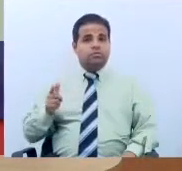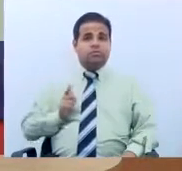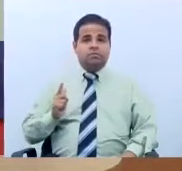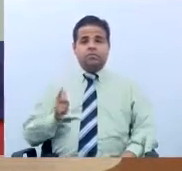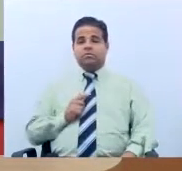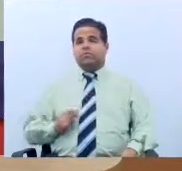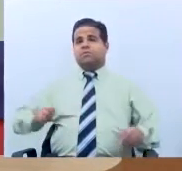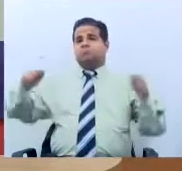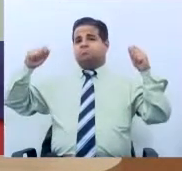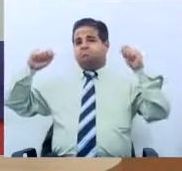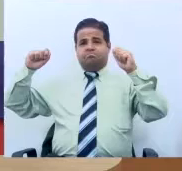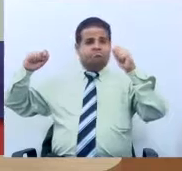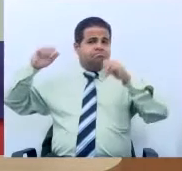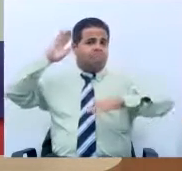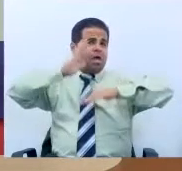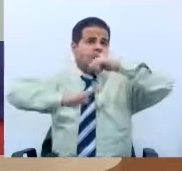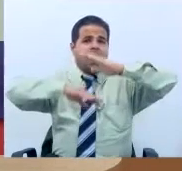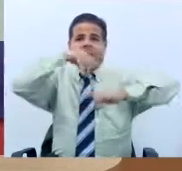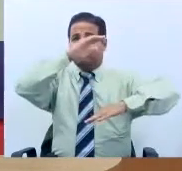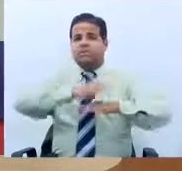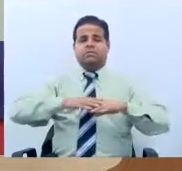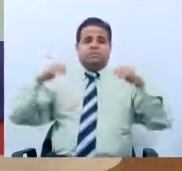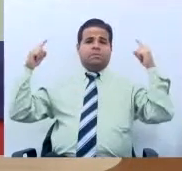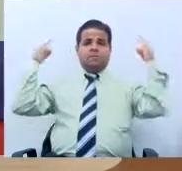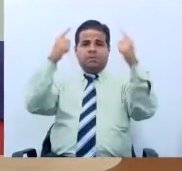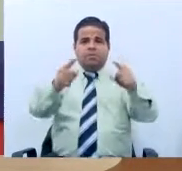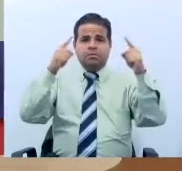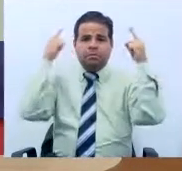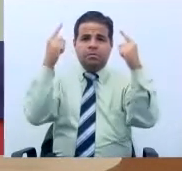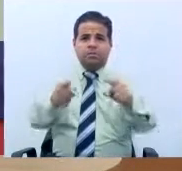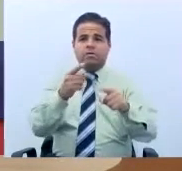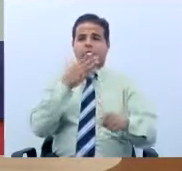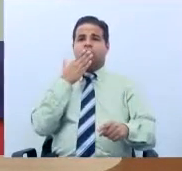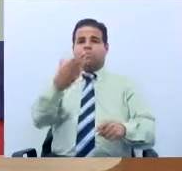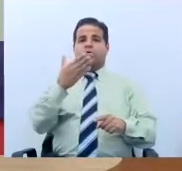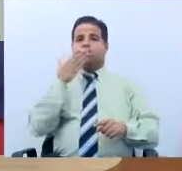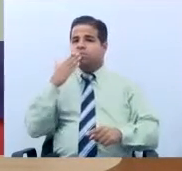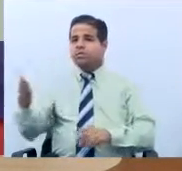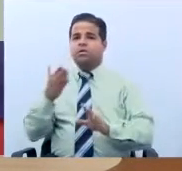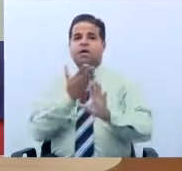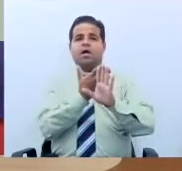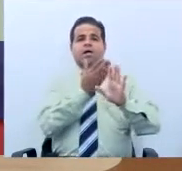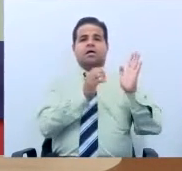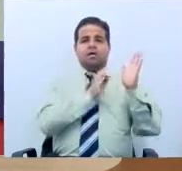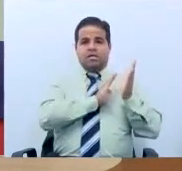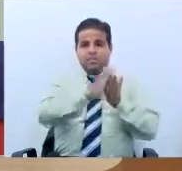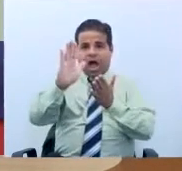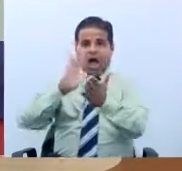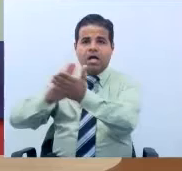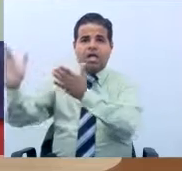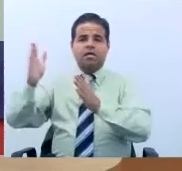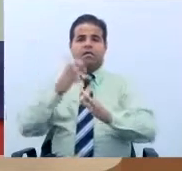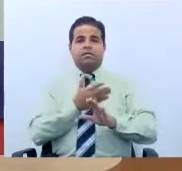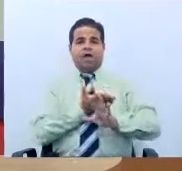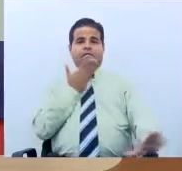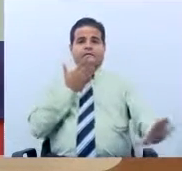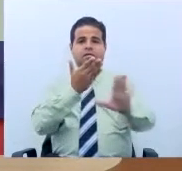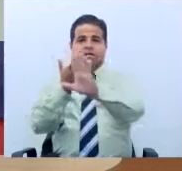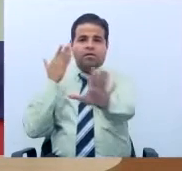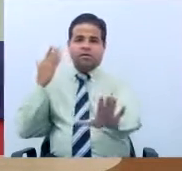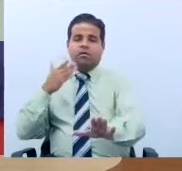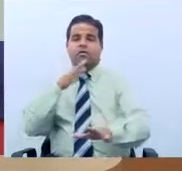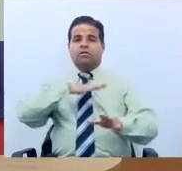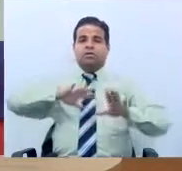uma enxurrada de ações pedindo a saída desses governantes, desses chefes do